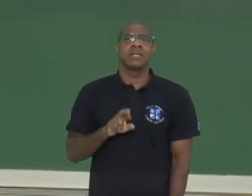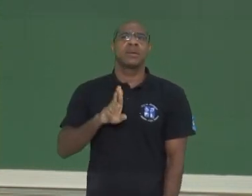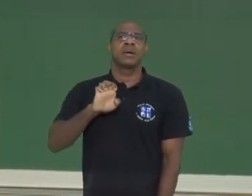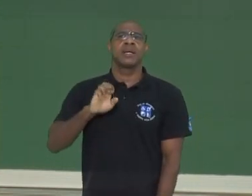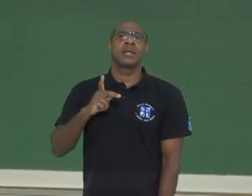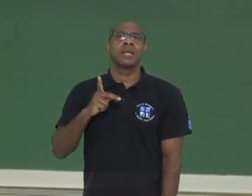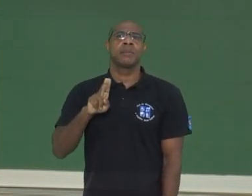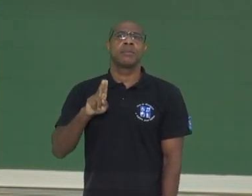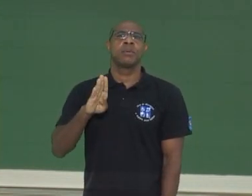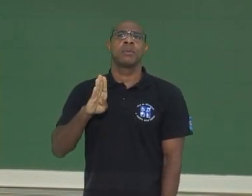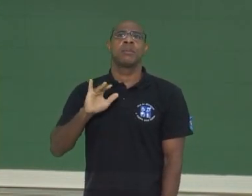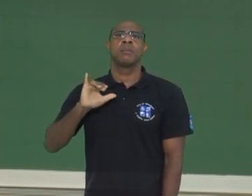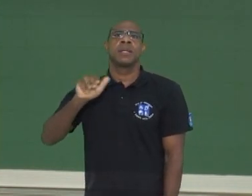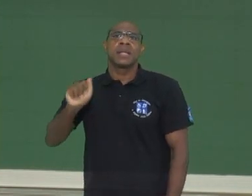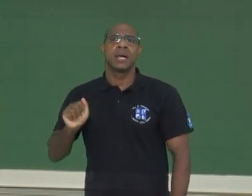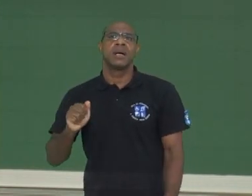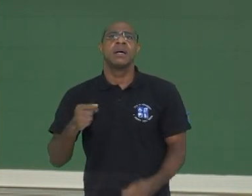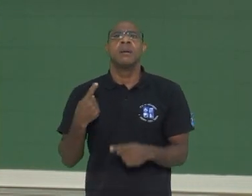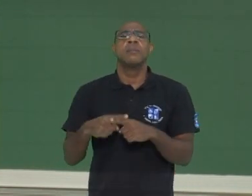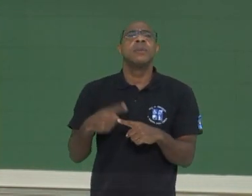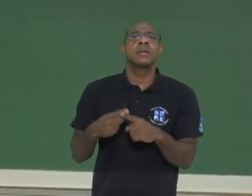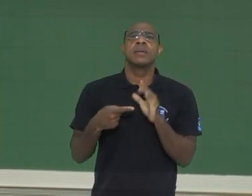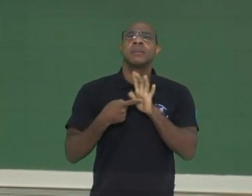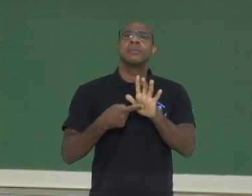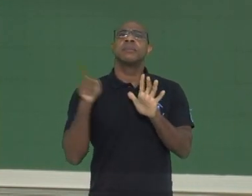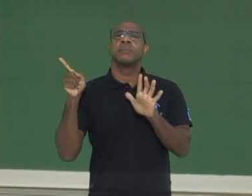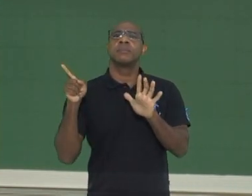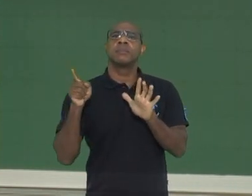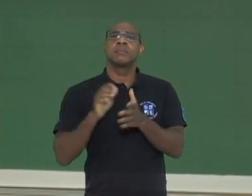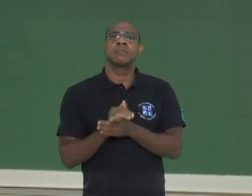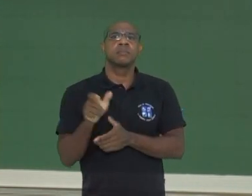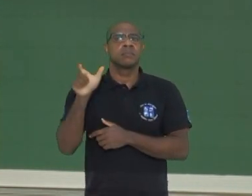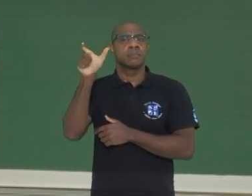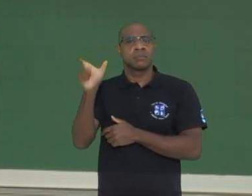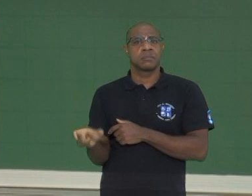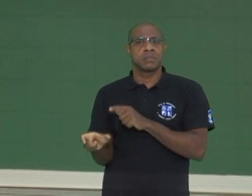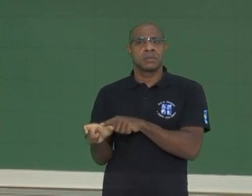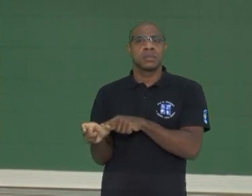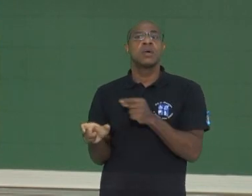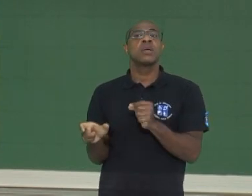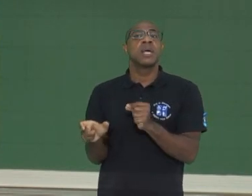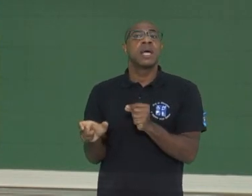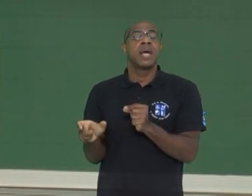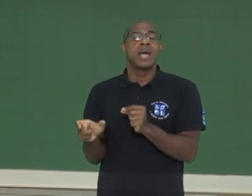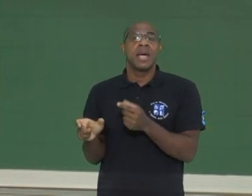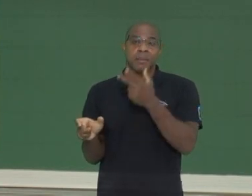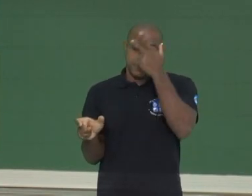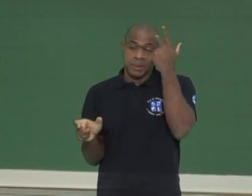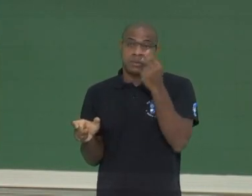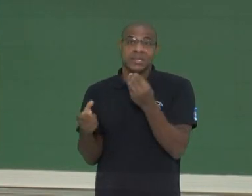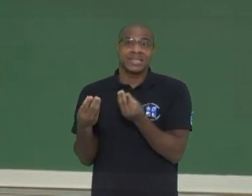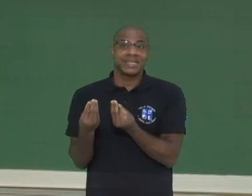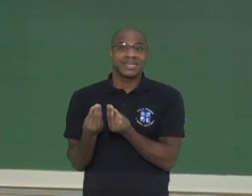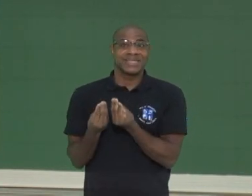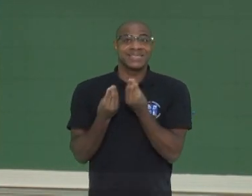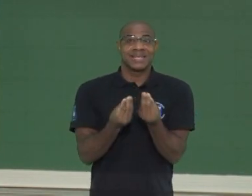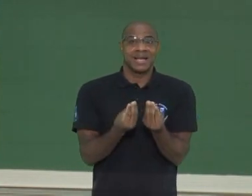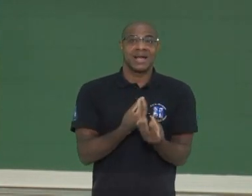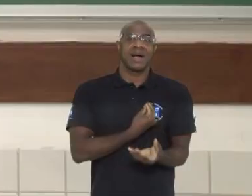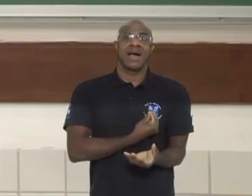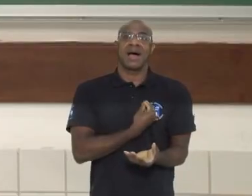por que ele foi representado como um mártir? Um mártir é alguém que dá a sua vida por uma causa. E aqui a ideia